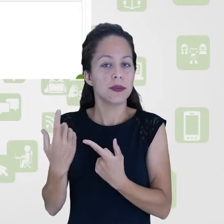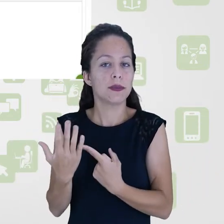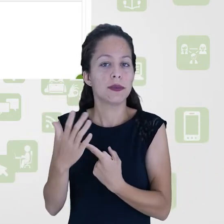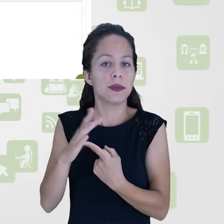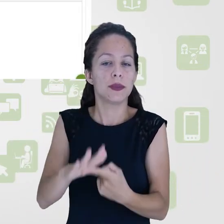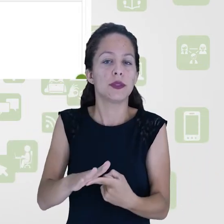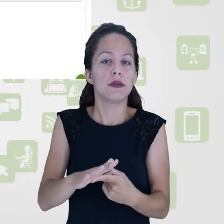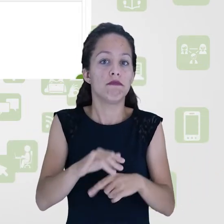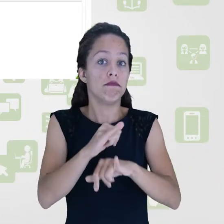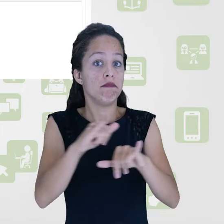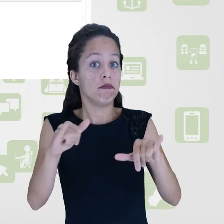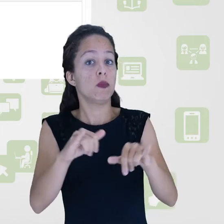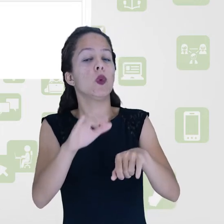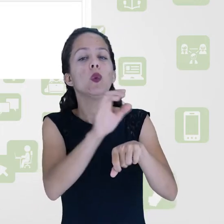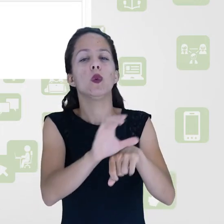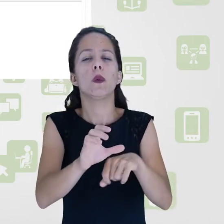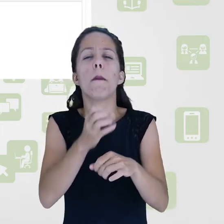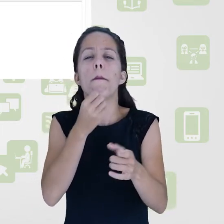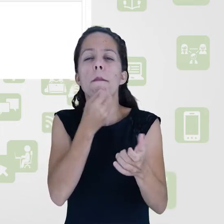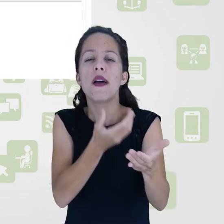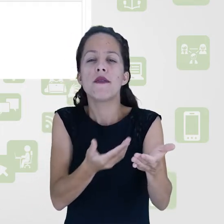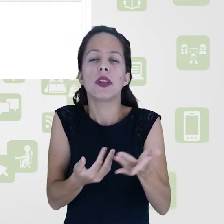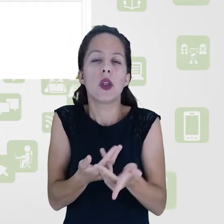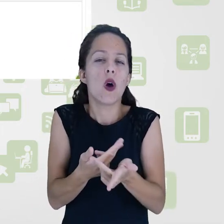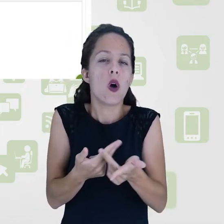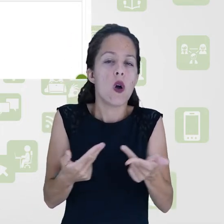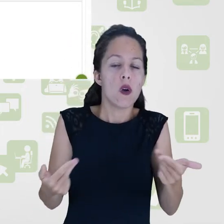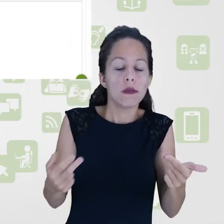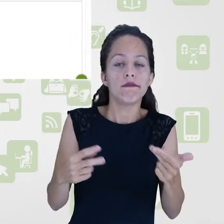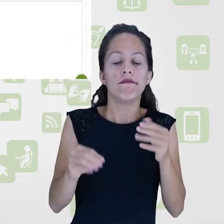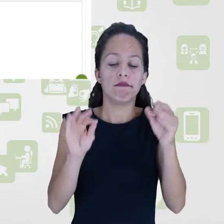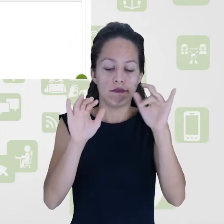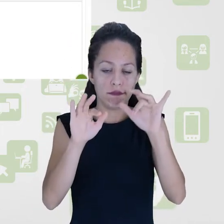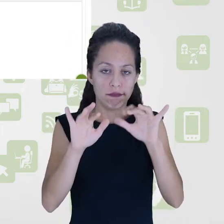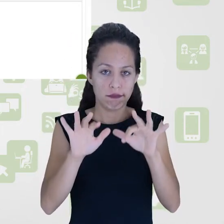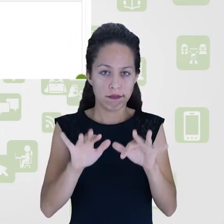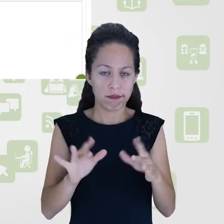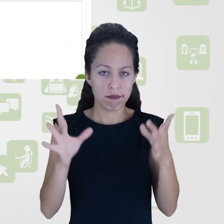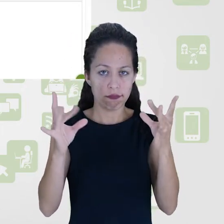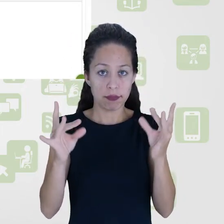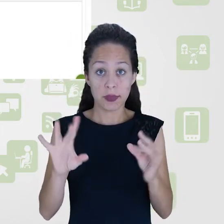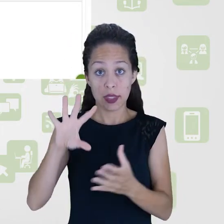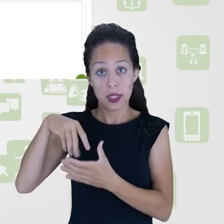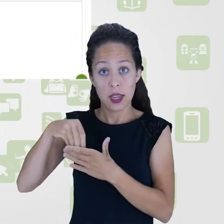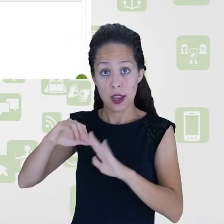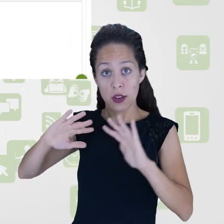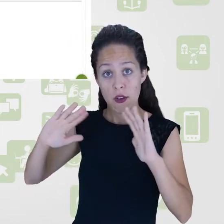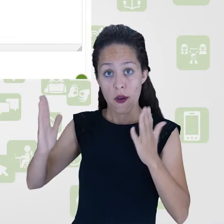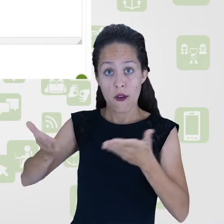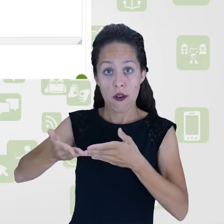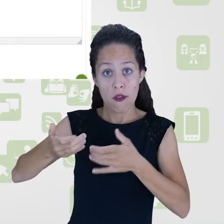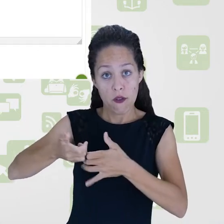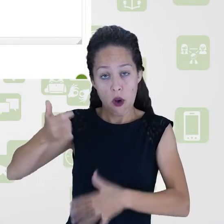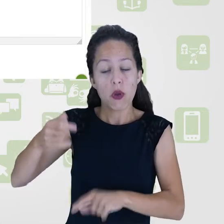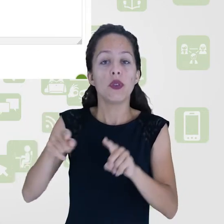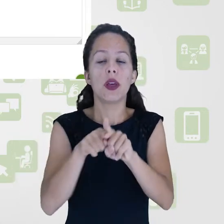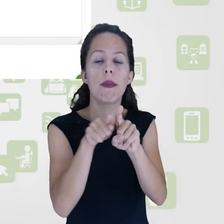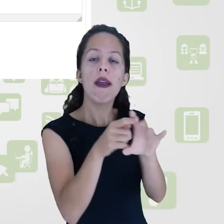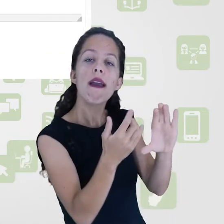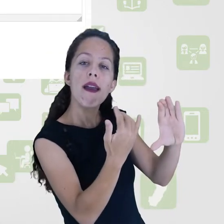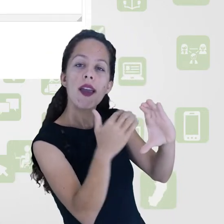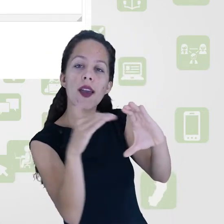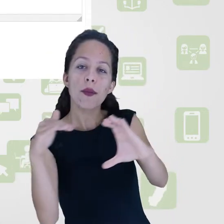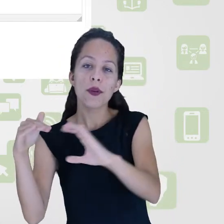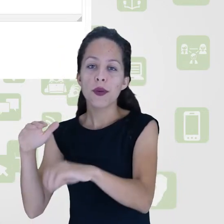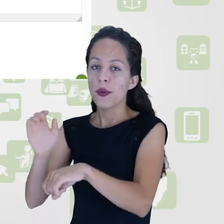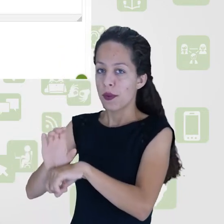no início de cada curso. Eu posso, além de colocá-las no fórum, também enviar por e-mail, por